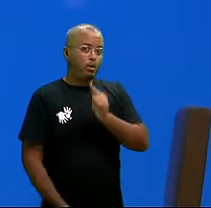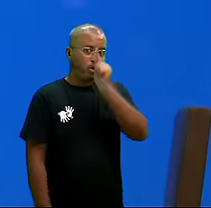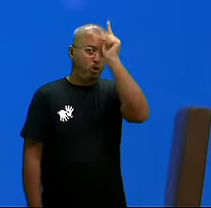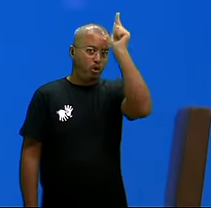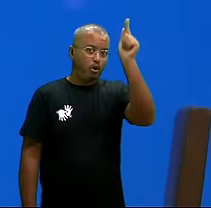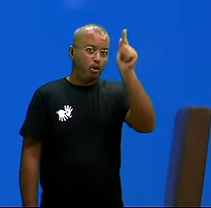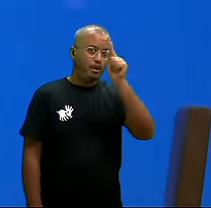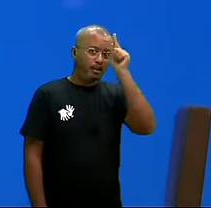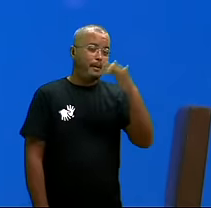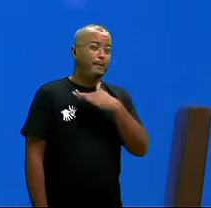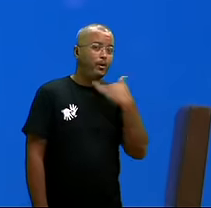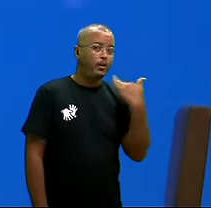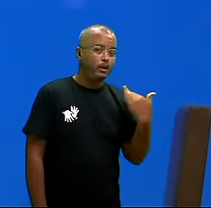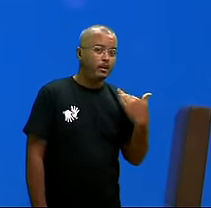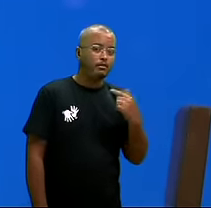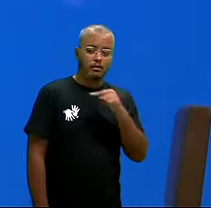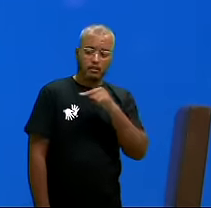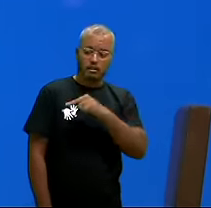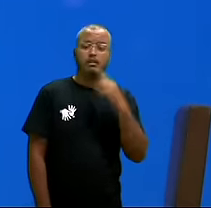nossa geração.